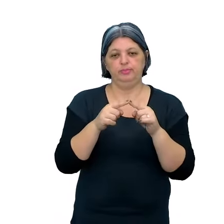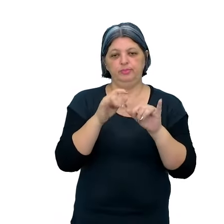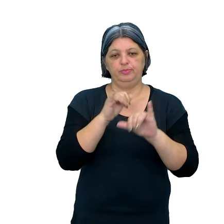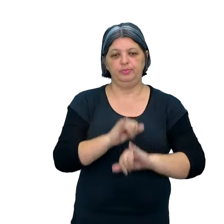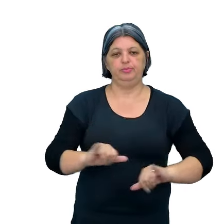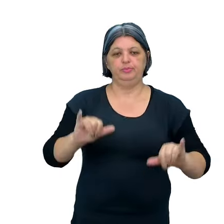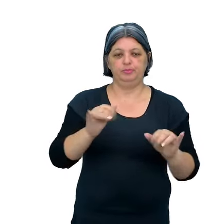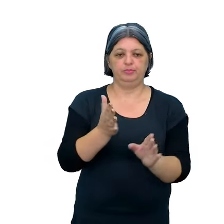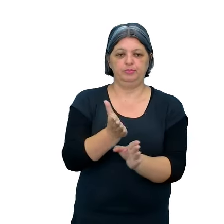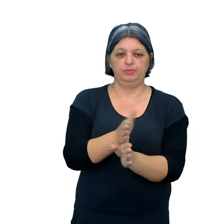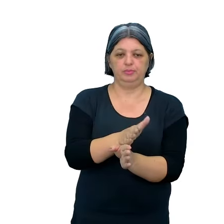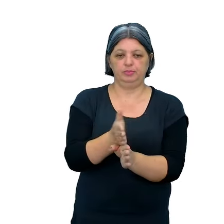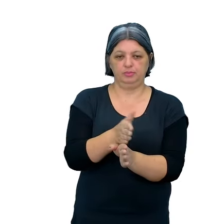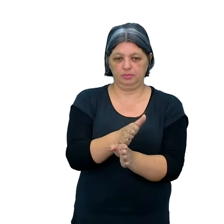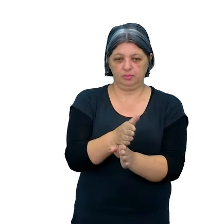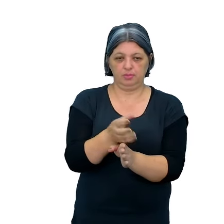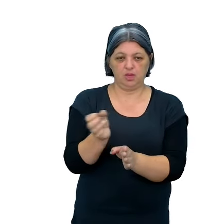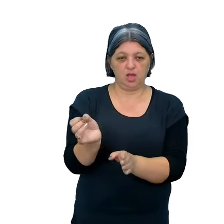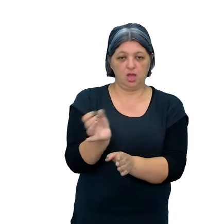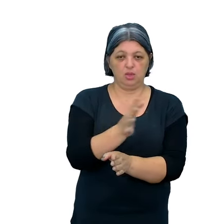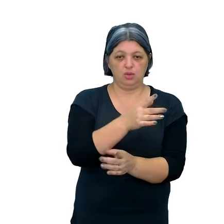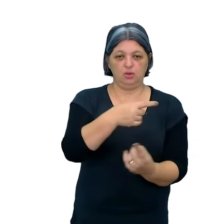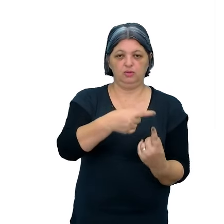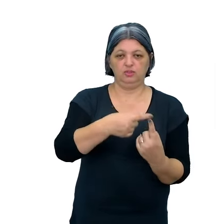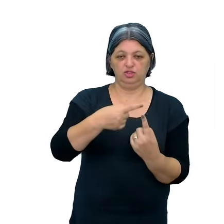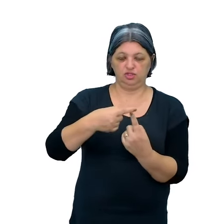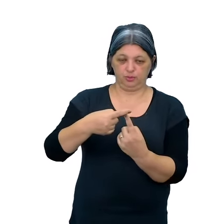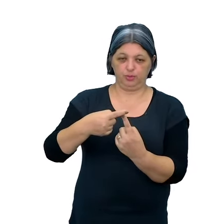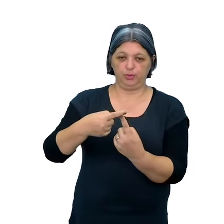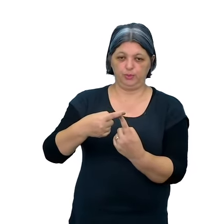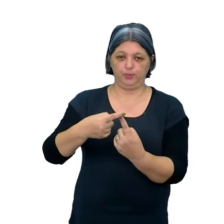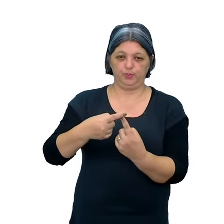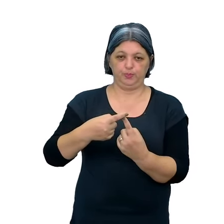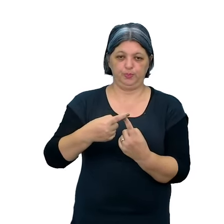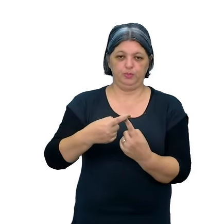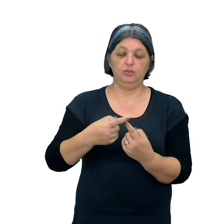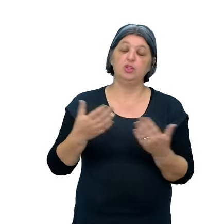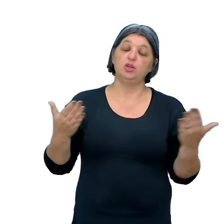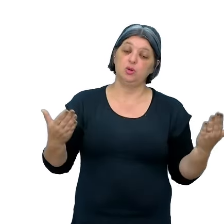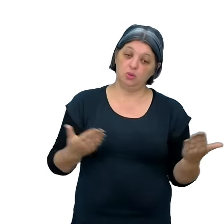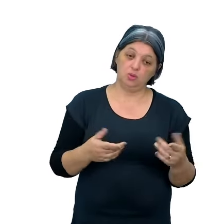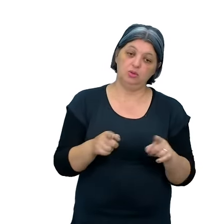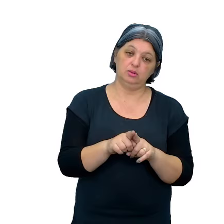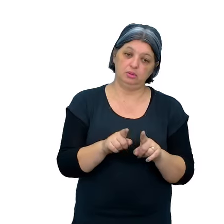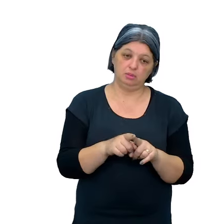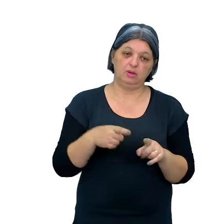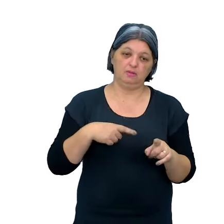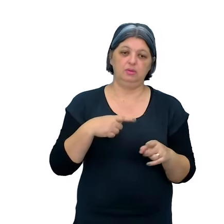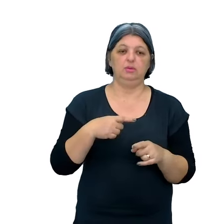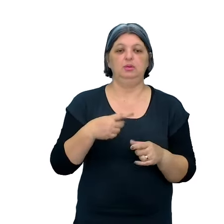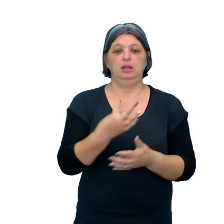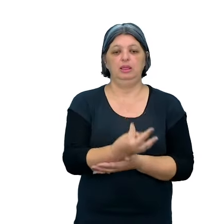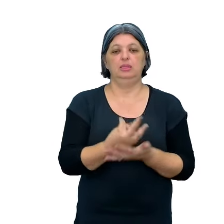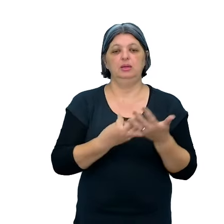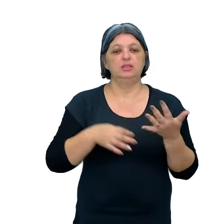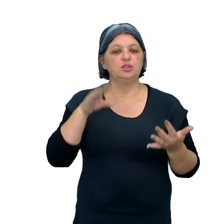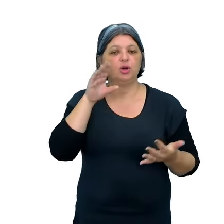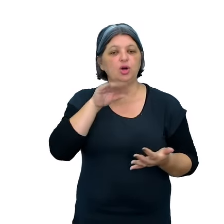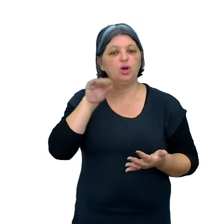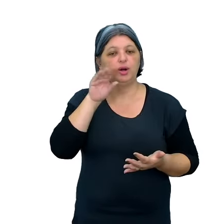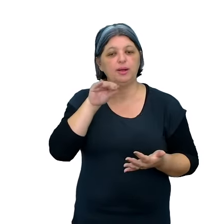híbridos de novo tipo, de tal modo que hoje falamos também em textos orais e em